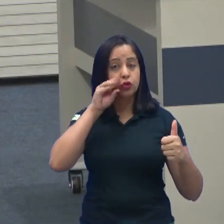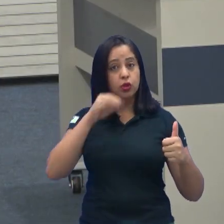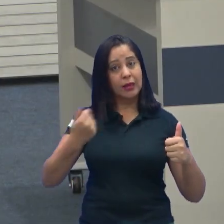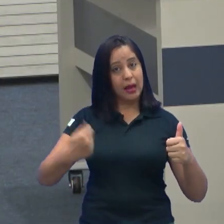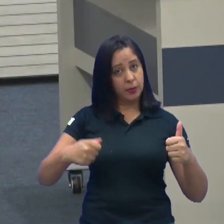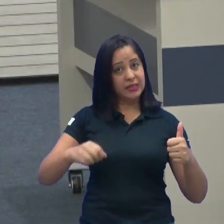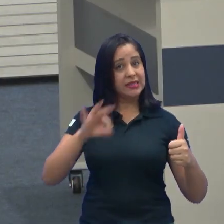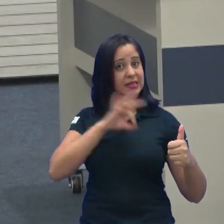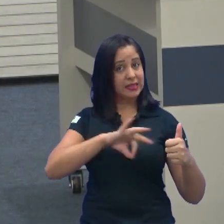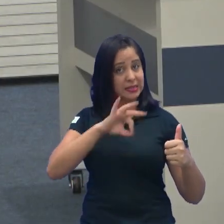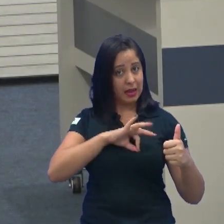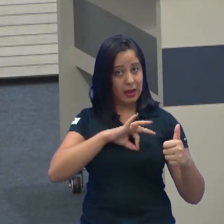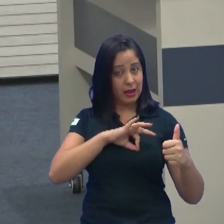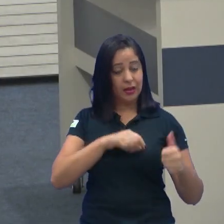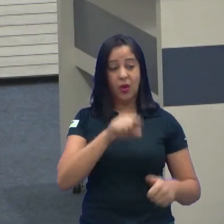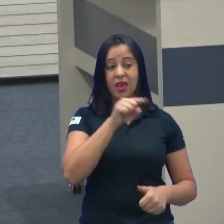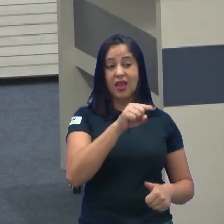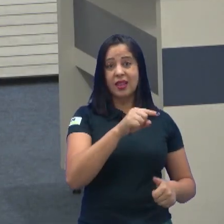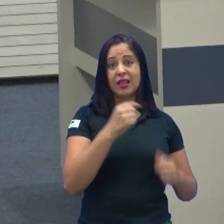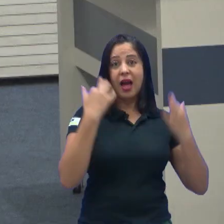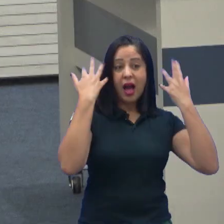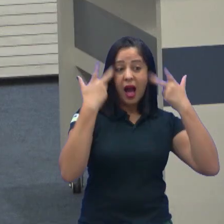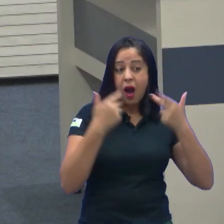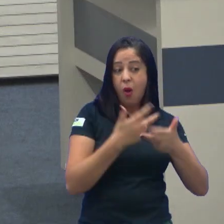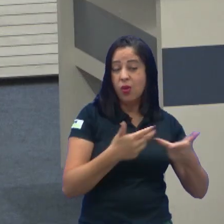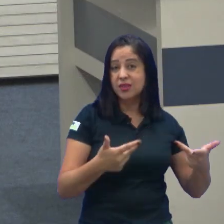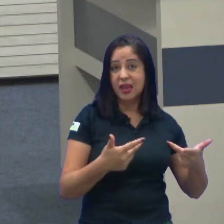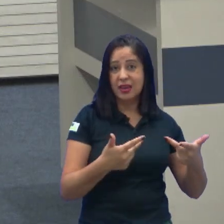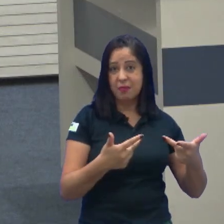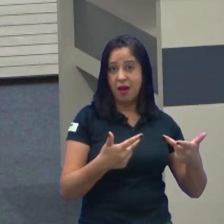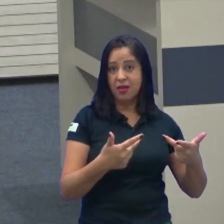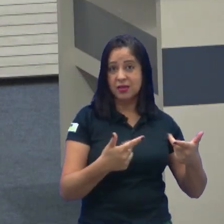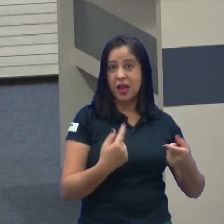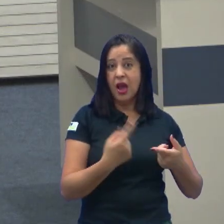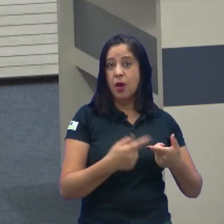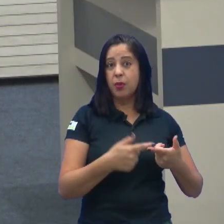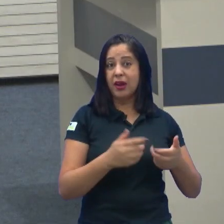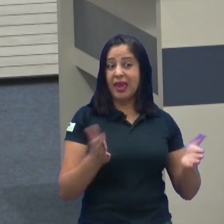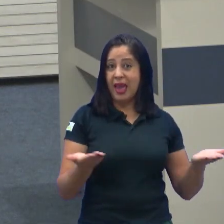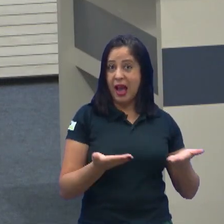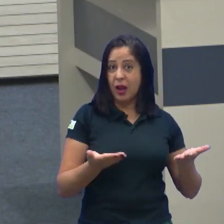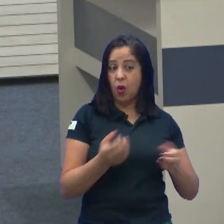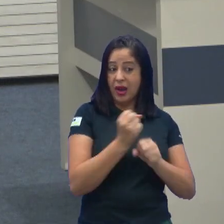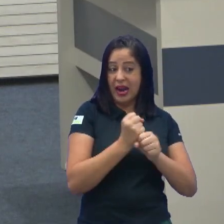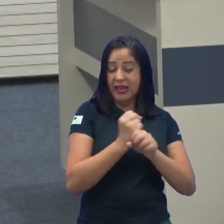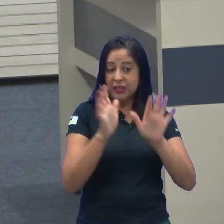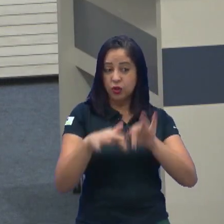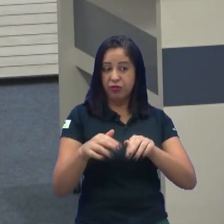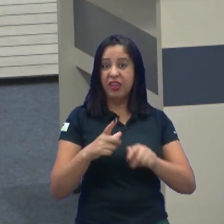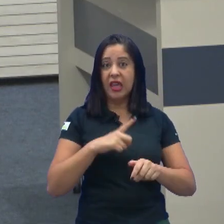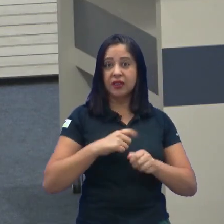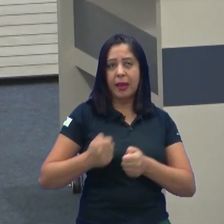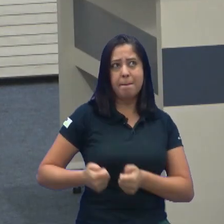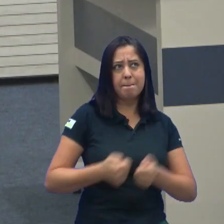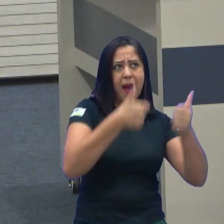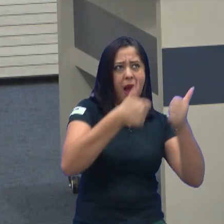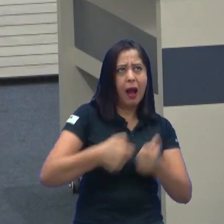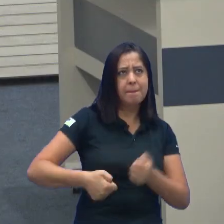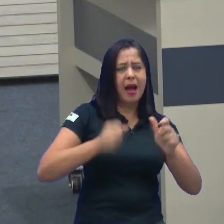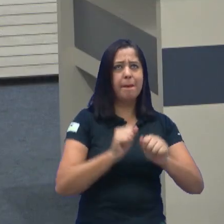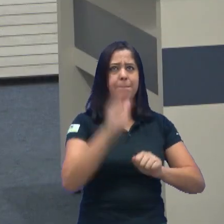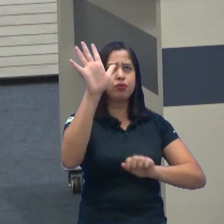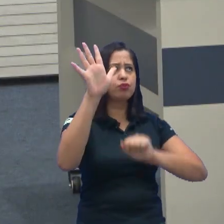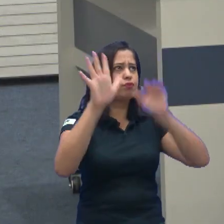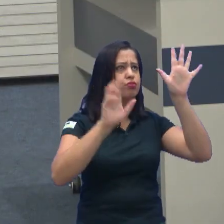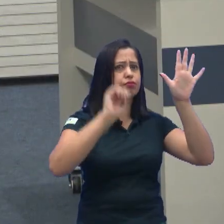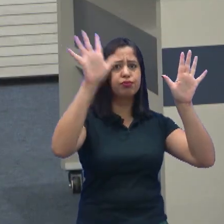segundo, a preocupação com os animais e com os fogos, né, nós não queremos nenhum animal morto, que pode